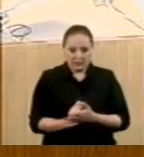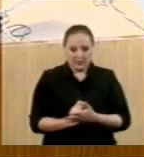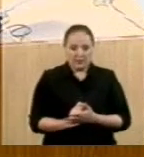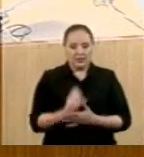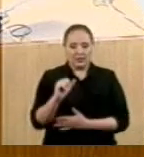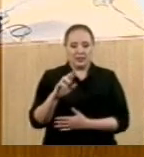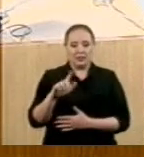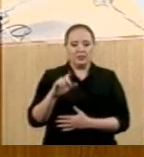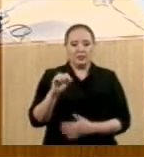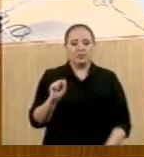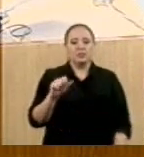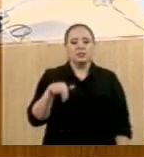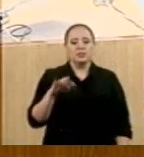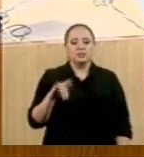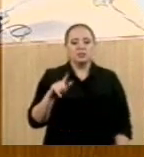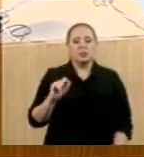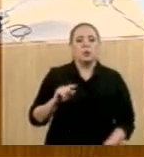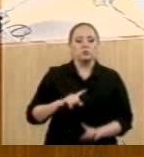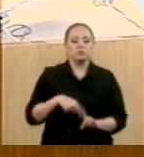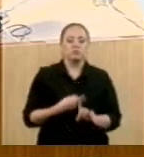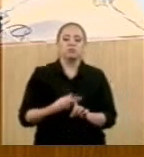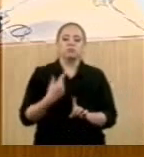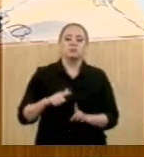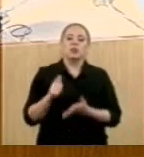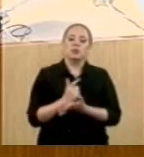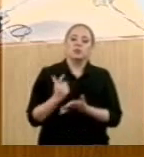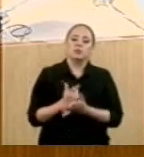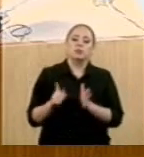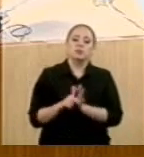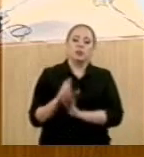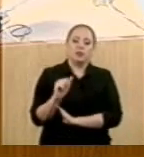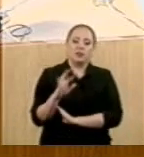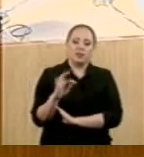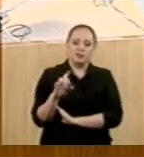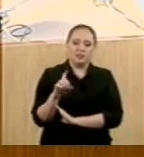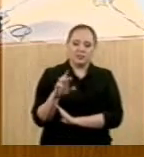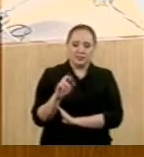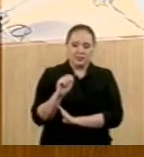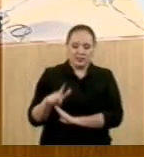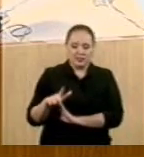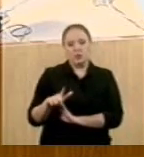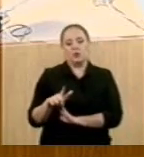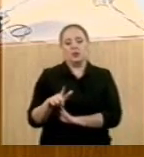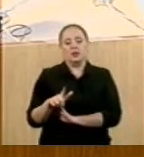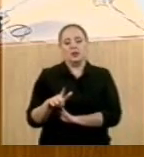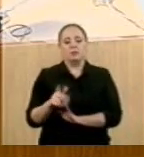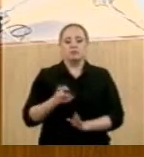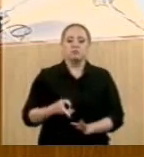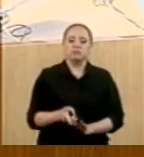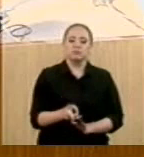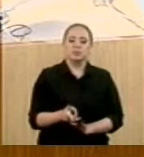Carlos Santiago Nino, mais uma coluna da catedral constitucionalizada em